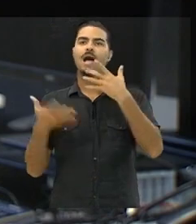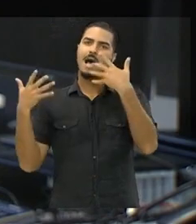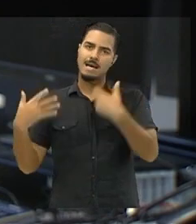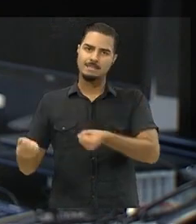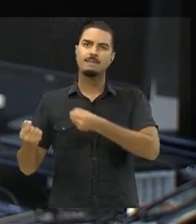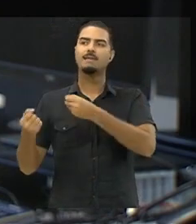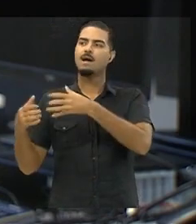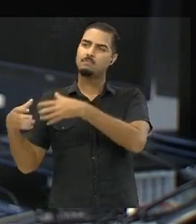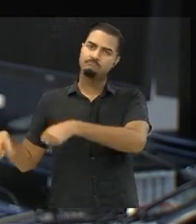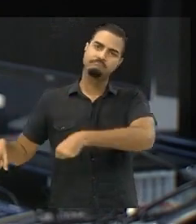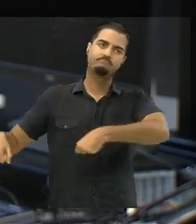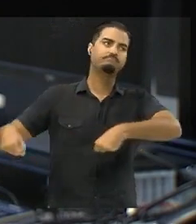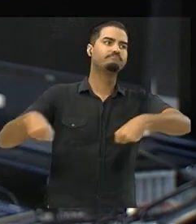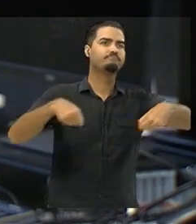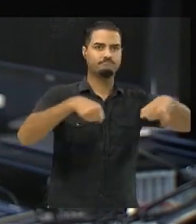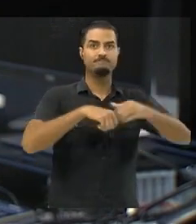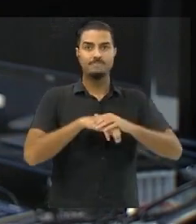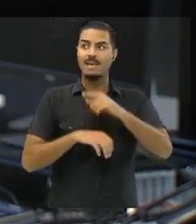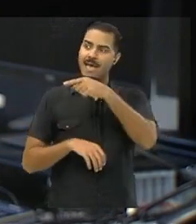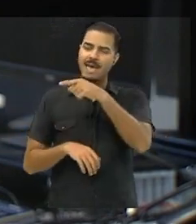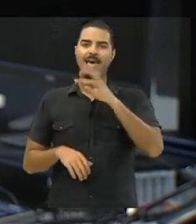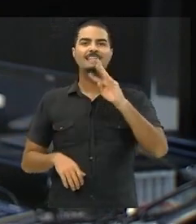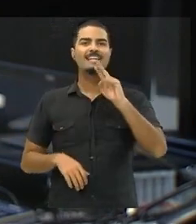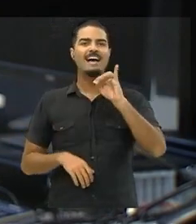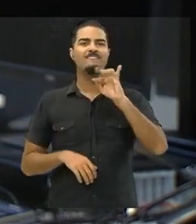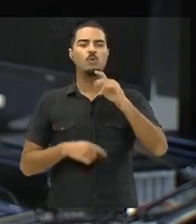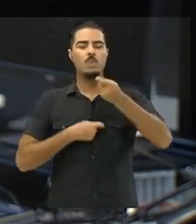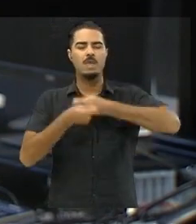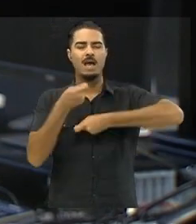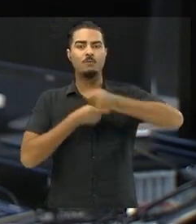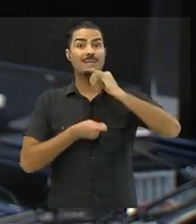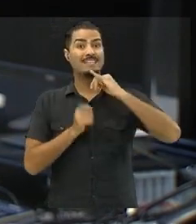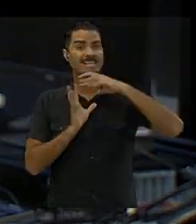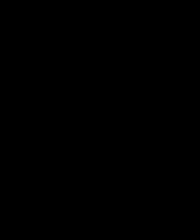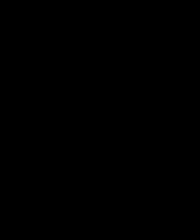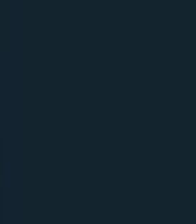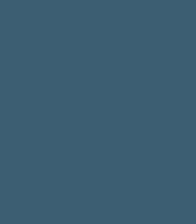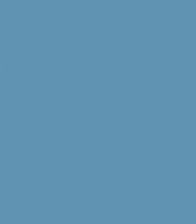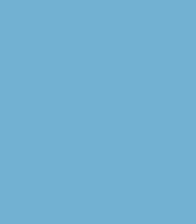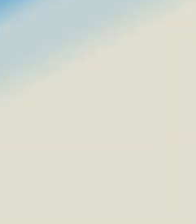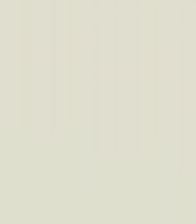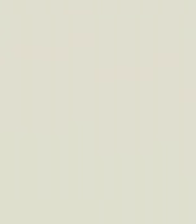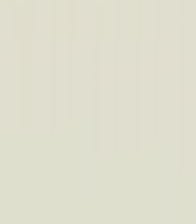eles responderão por tráfico internacional de entorpecentes